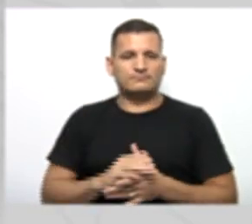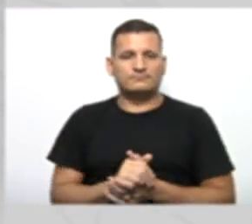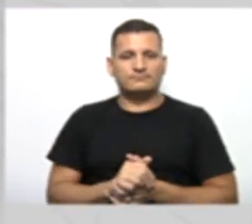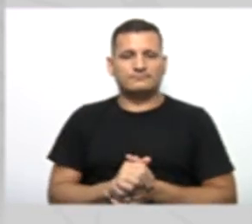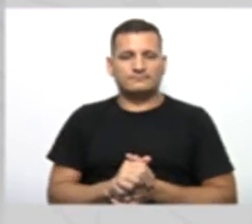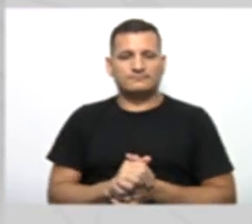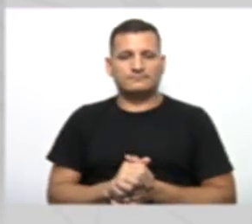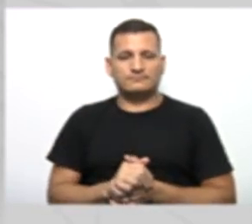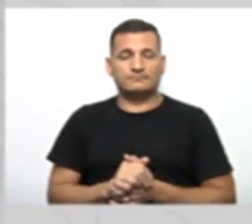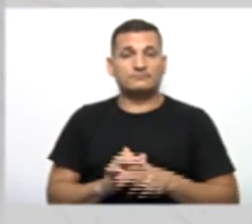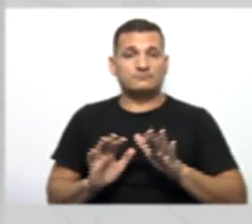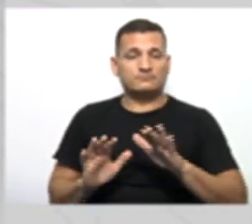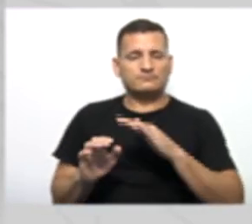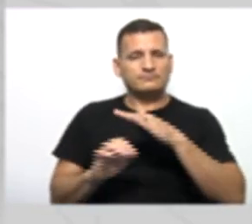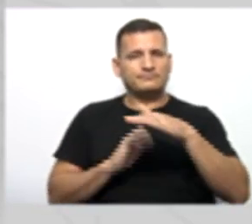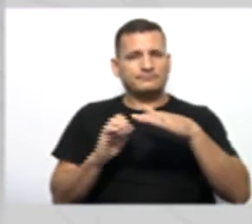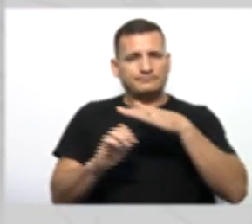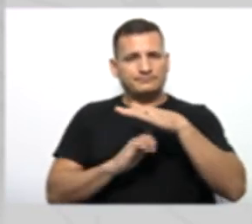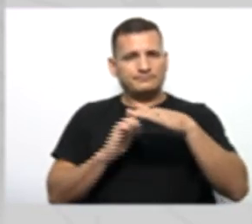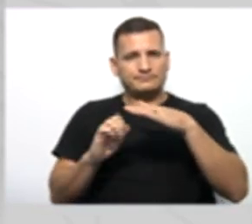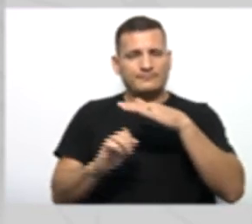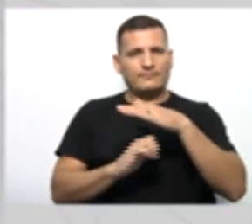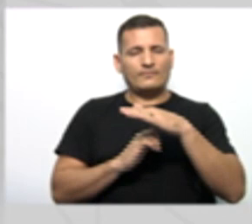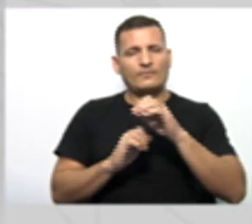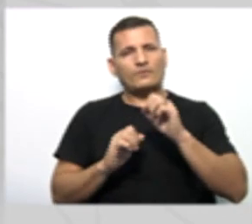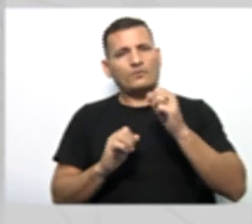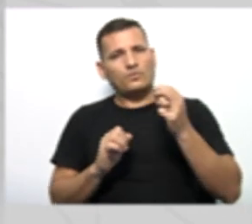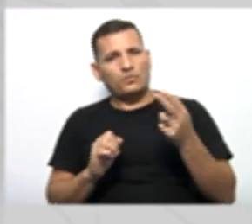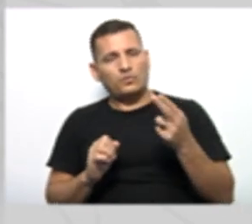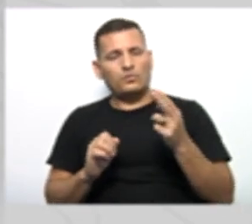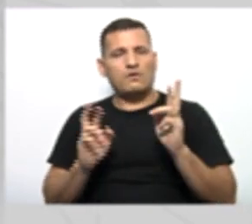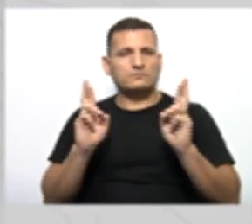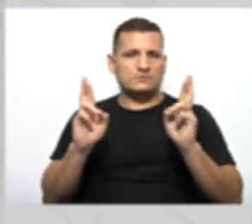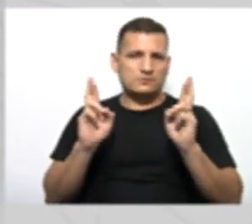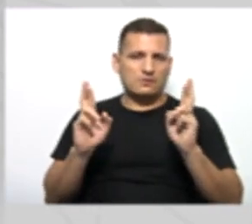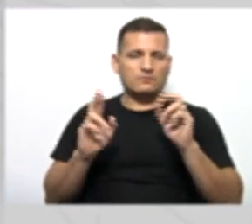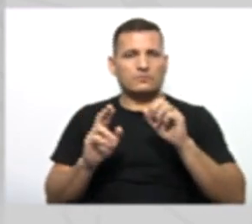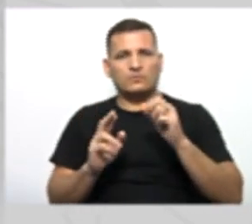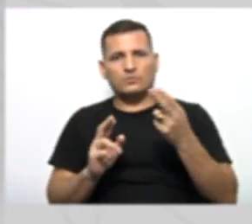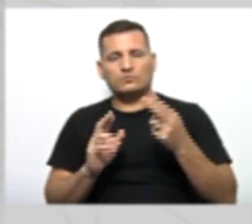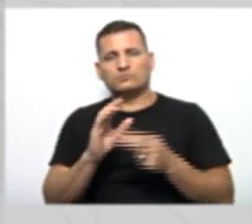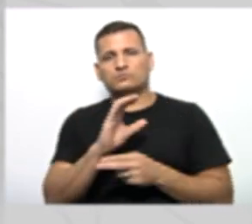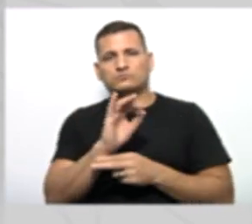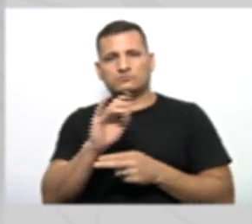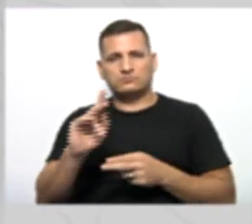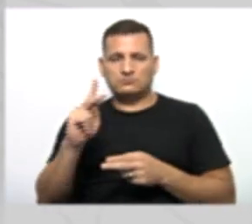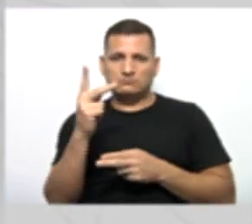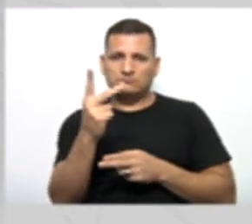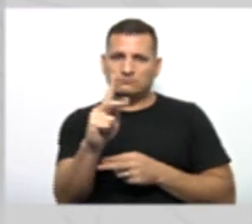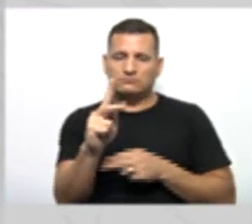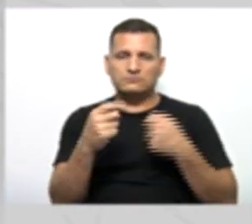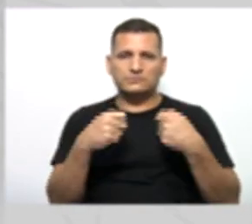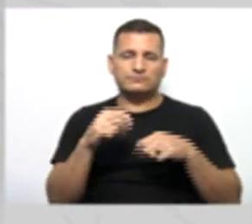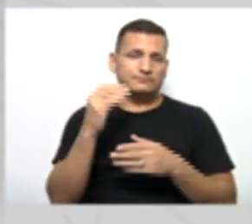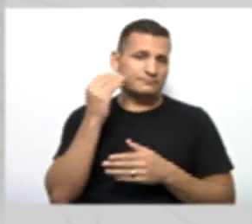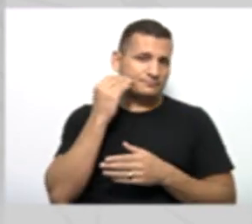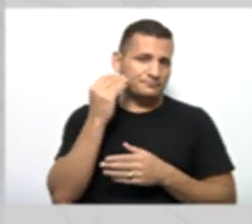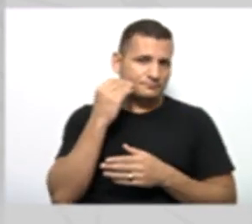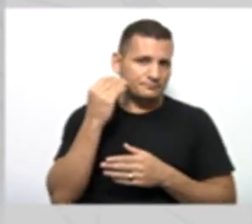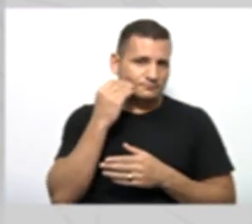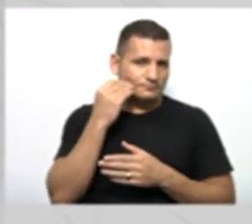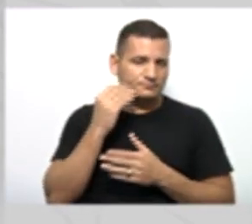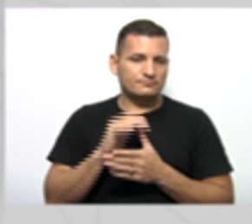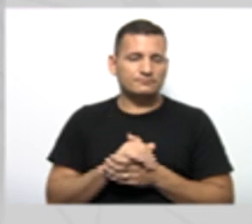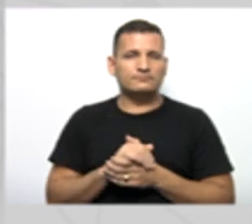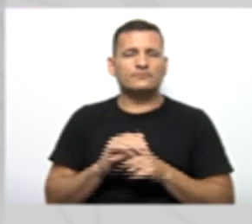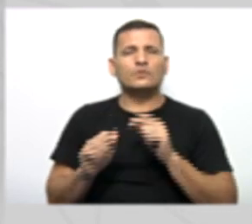a empresa, ou os responsáveis por empreendimento, ou a cooperativa de vocês, vai ter que verificar o que